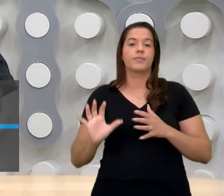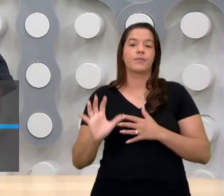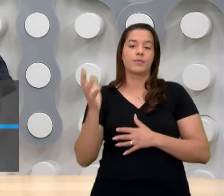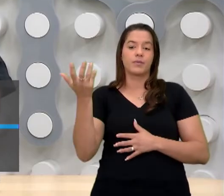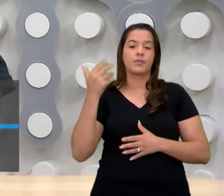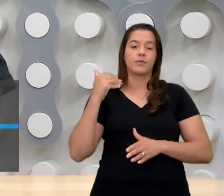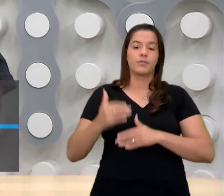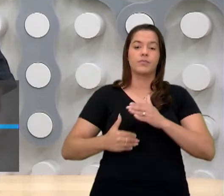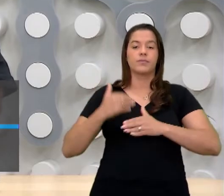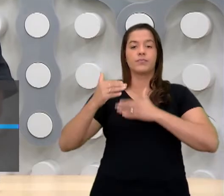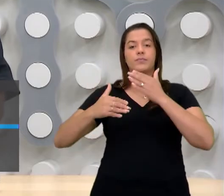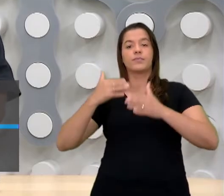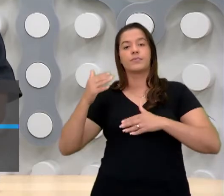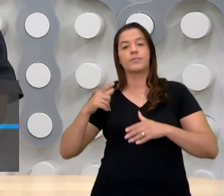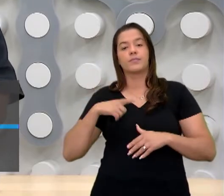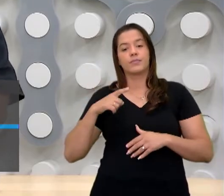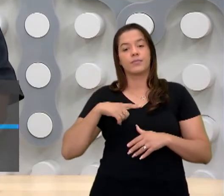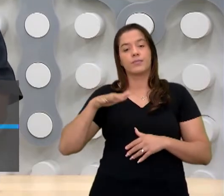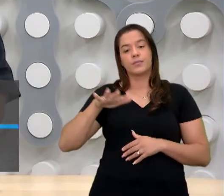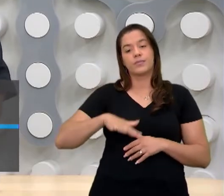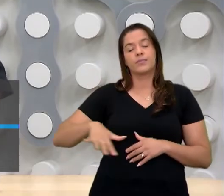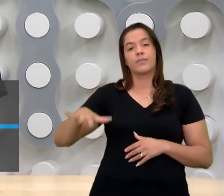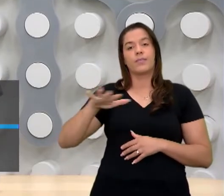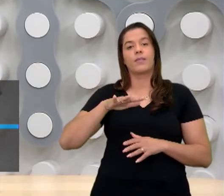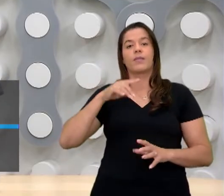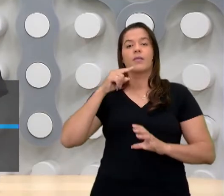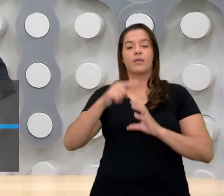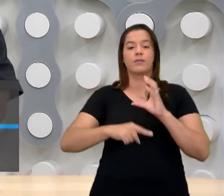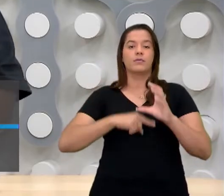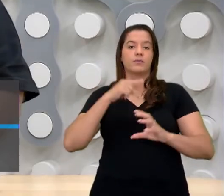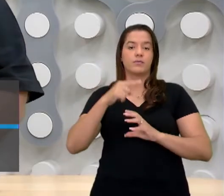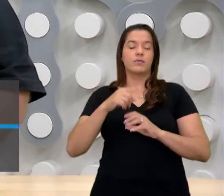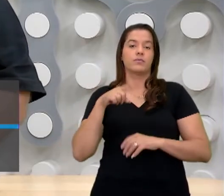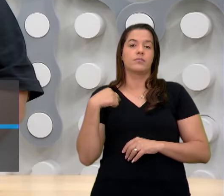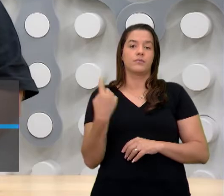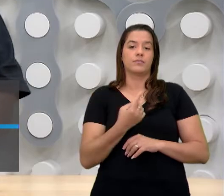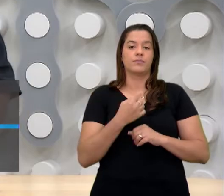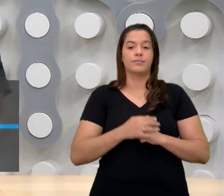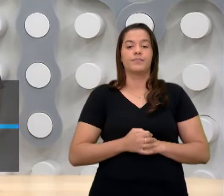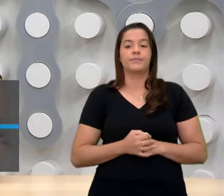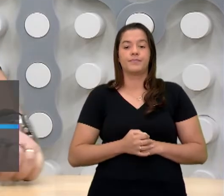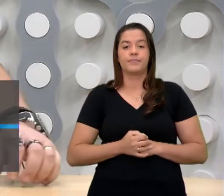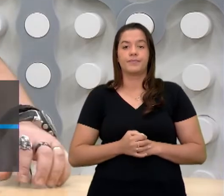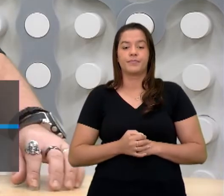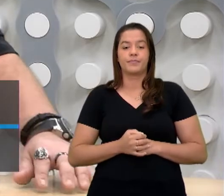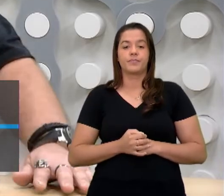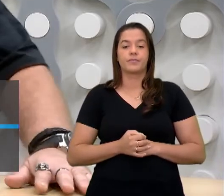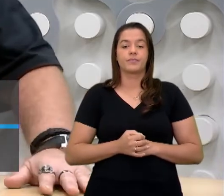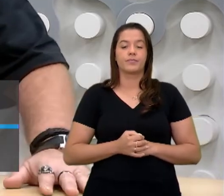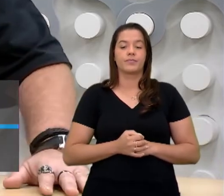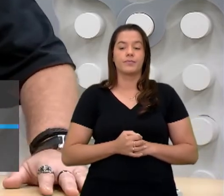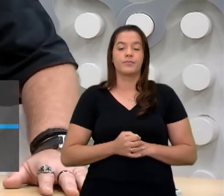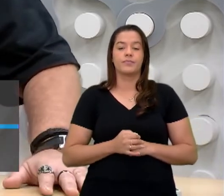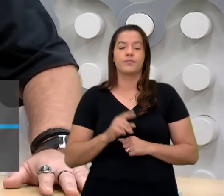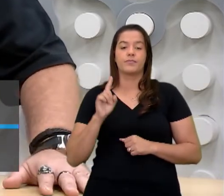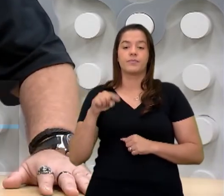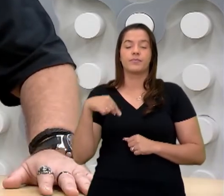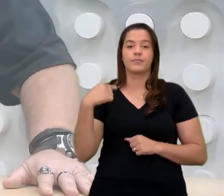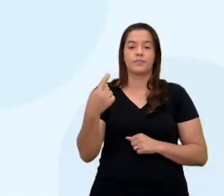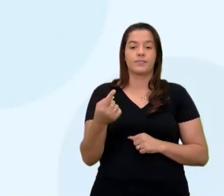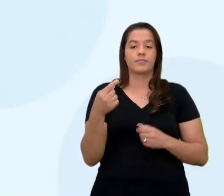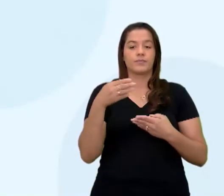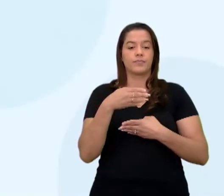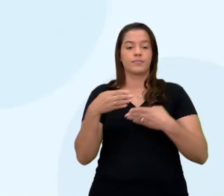o processo da superfície terrestre do nosso planeta. Vamos lá para a próxima tela, que a gente vai ver aí